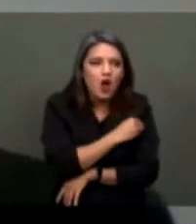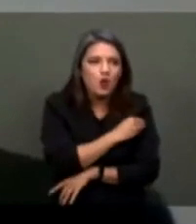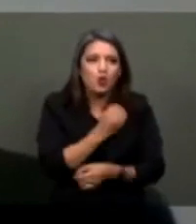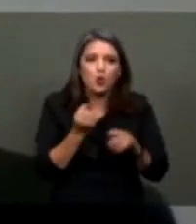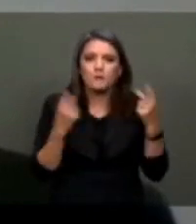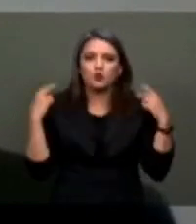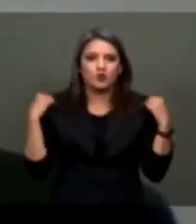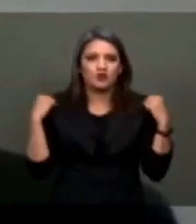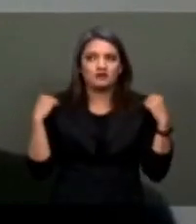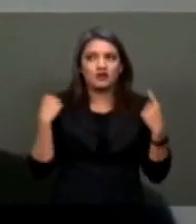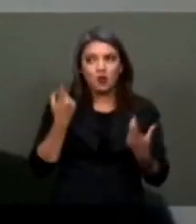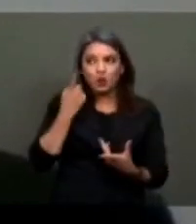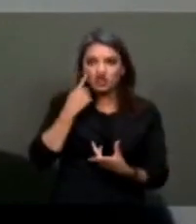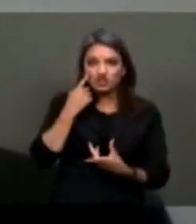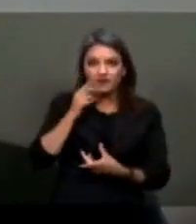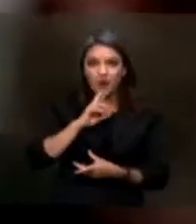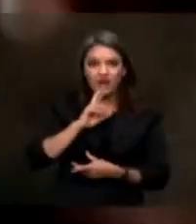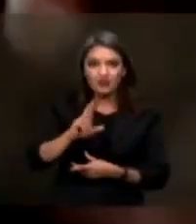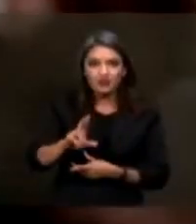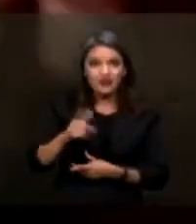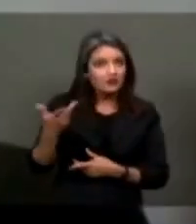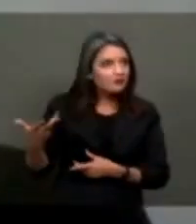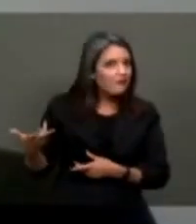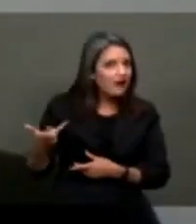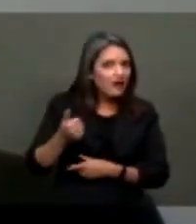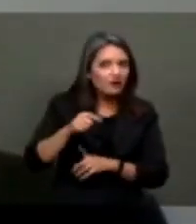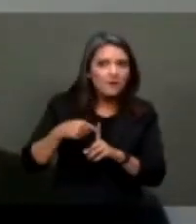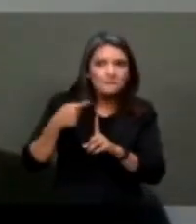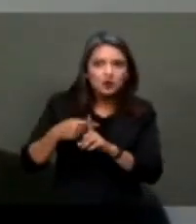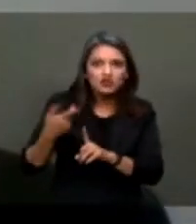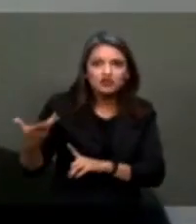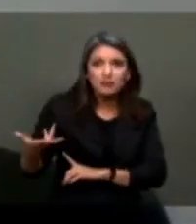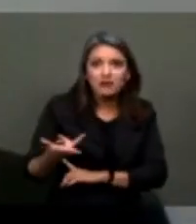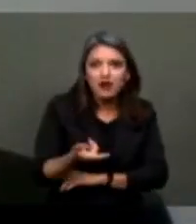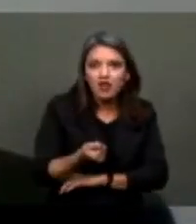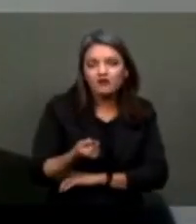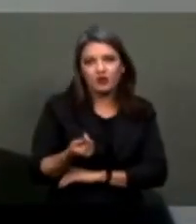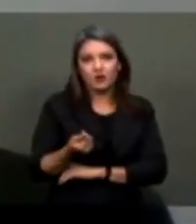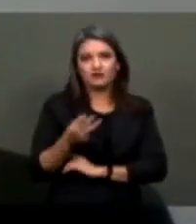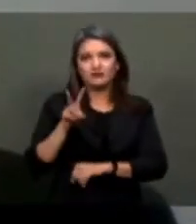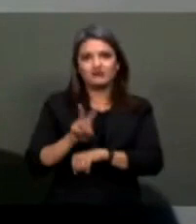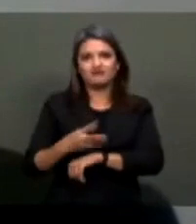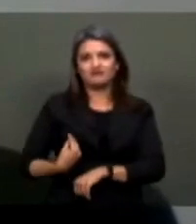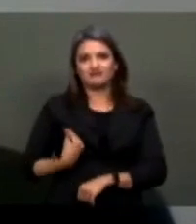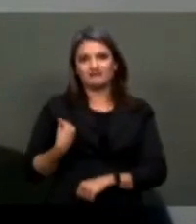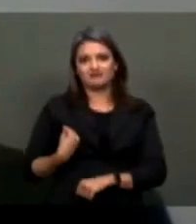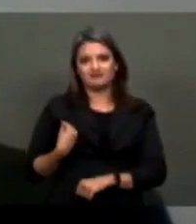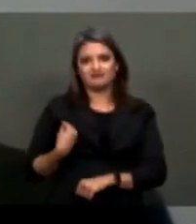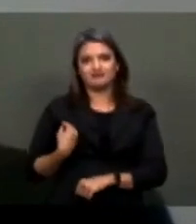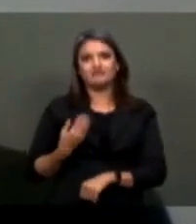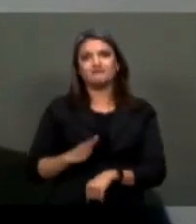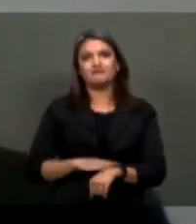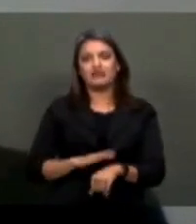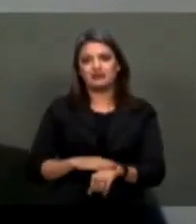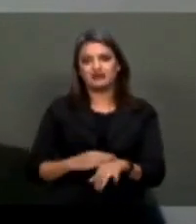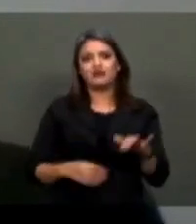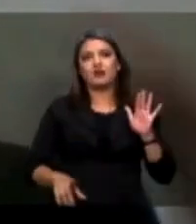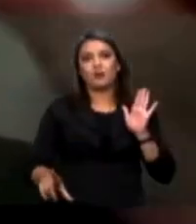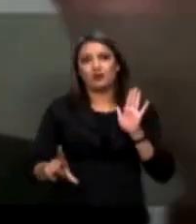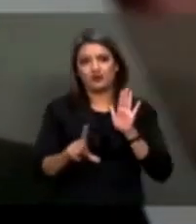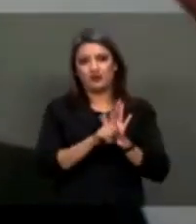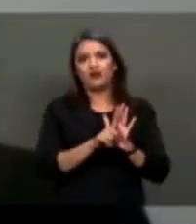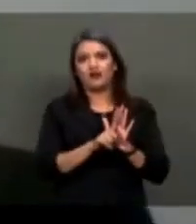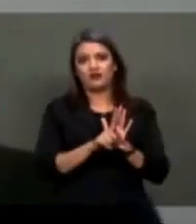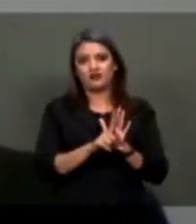resultados extraordinários para a vida humana nesse tempo em que a lei tem